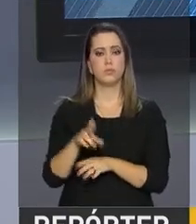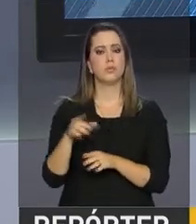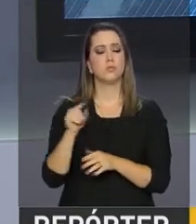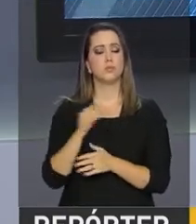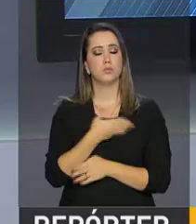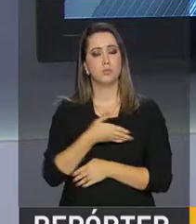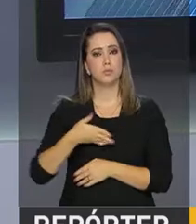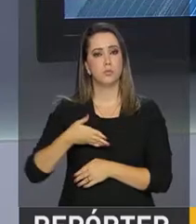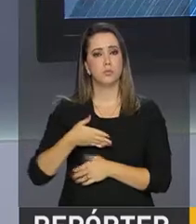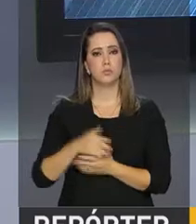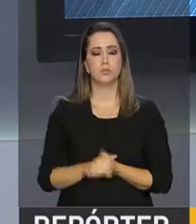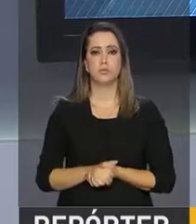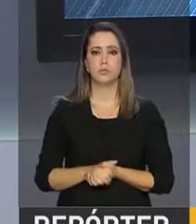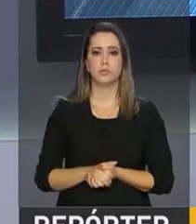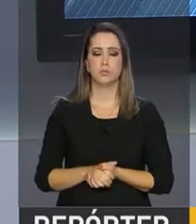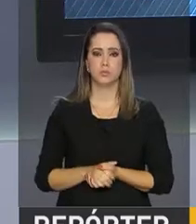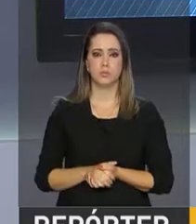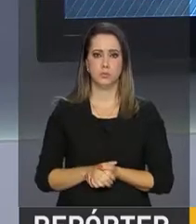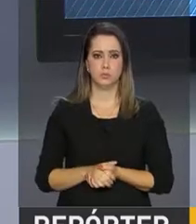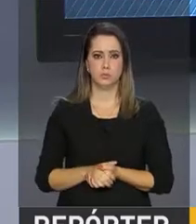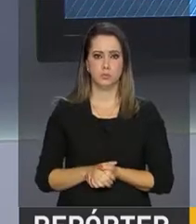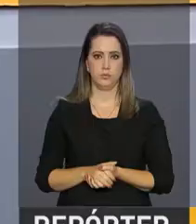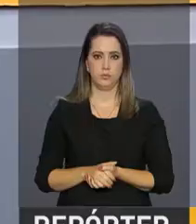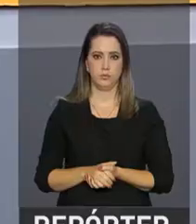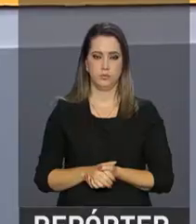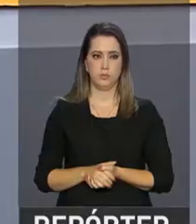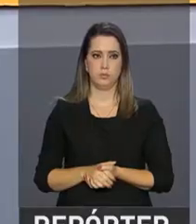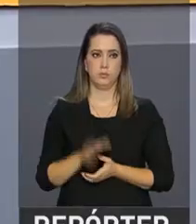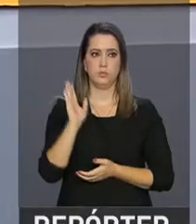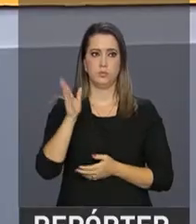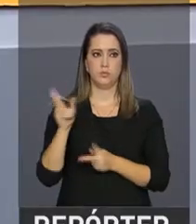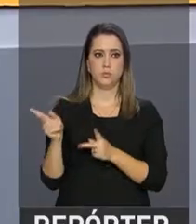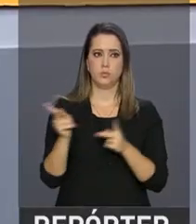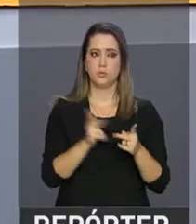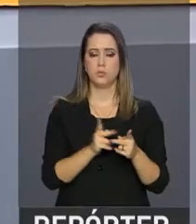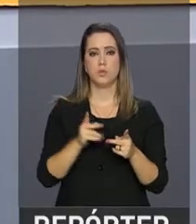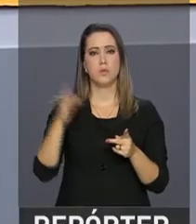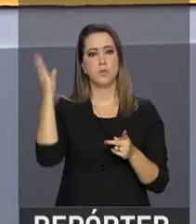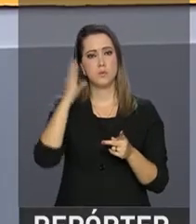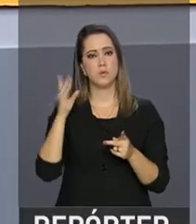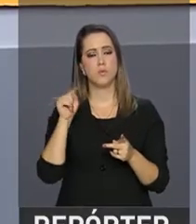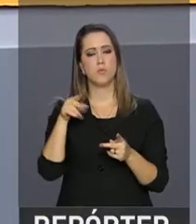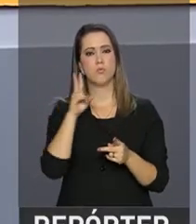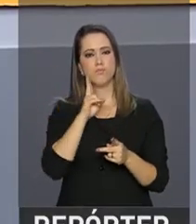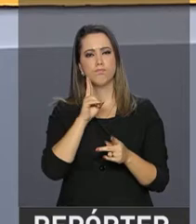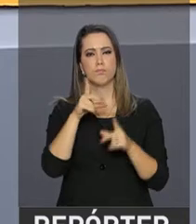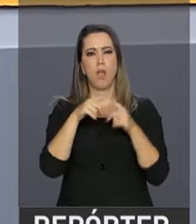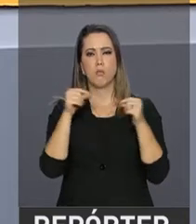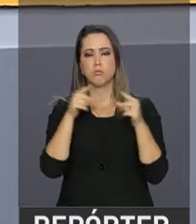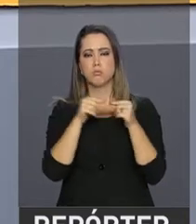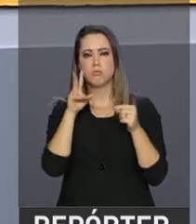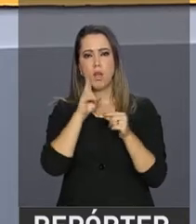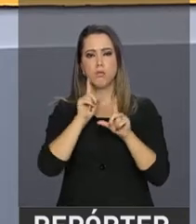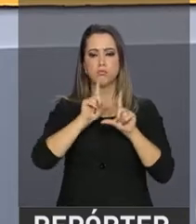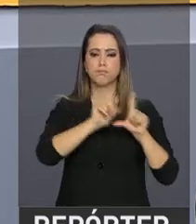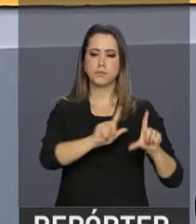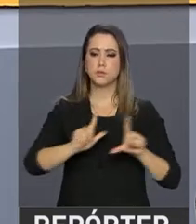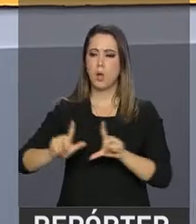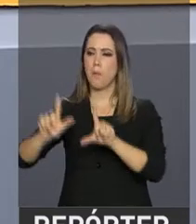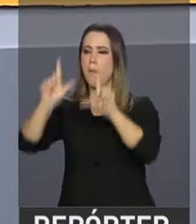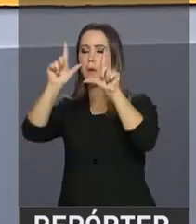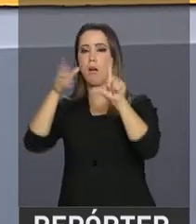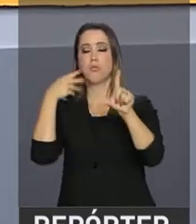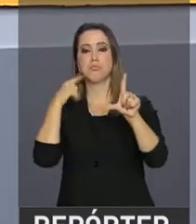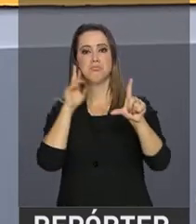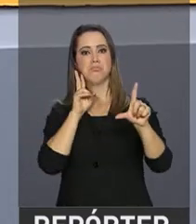ponto mec.gov.br quem já visitou brasília deve ter se deparado com as legendas em vários pontos turísticos